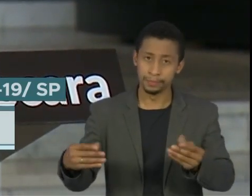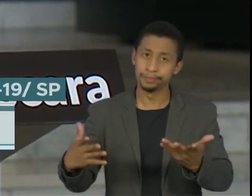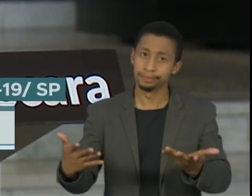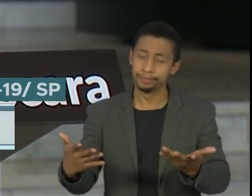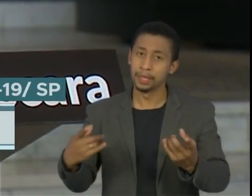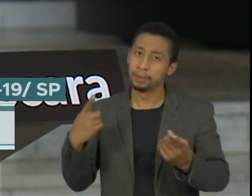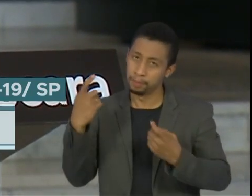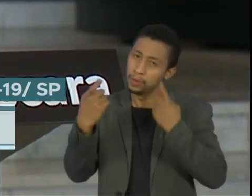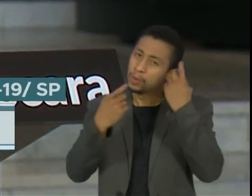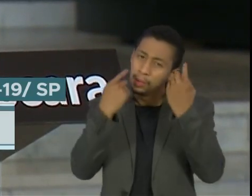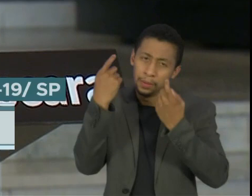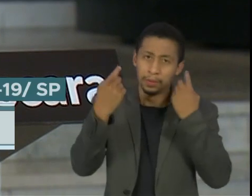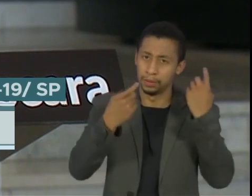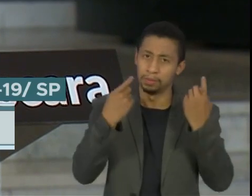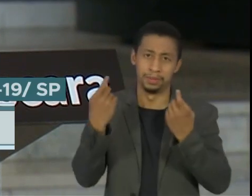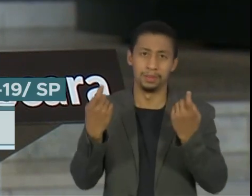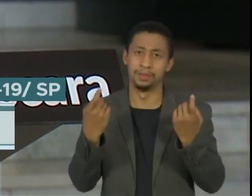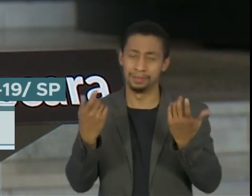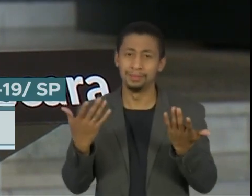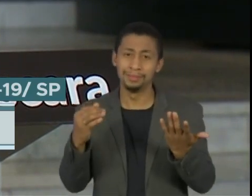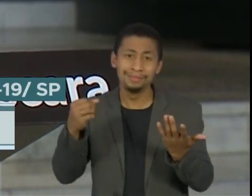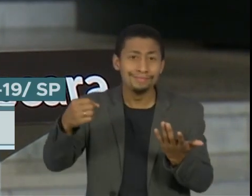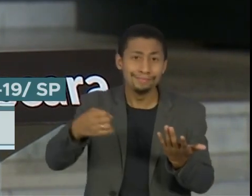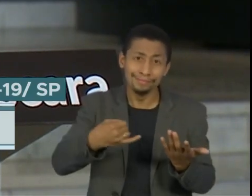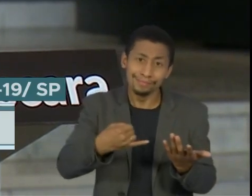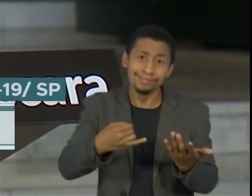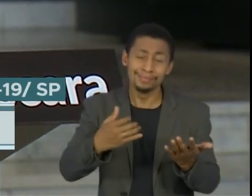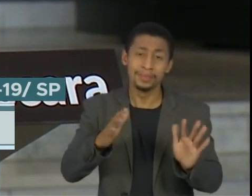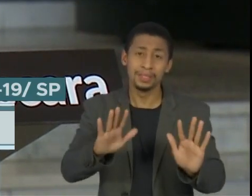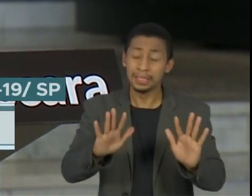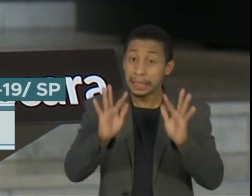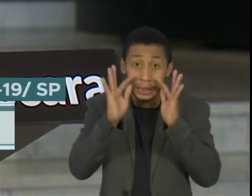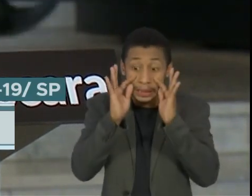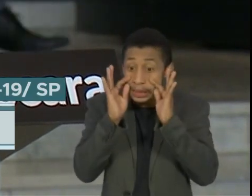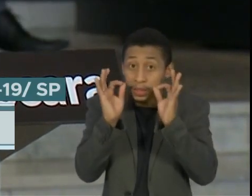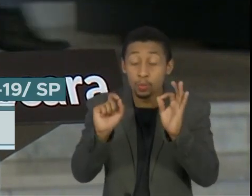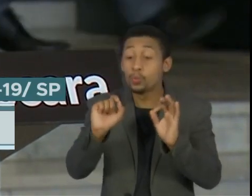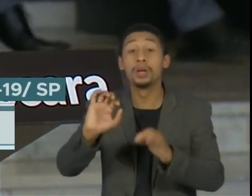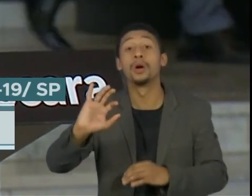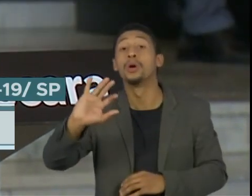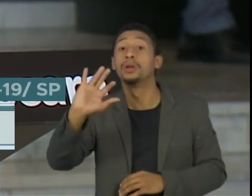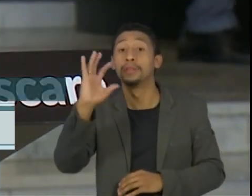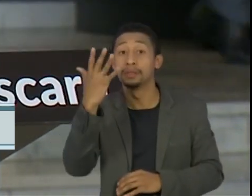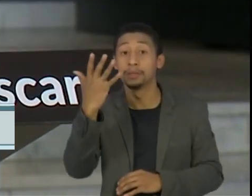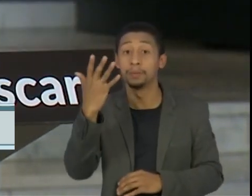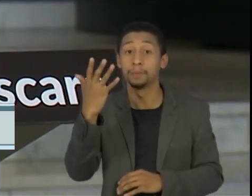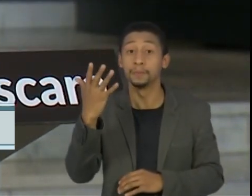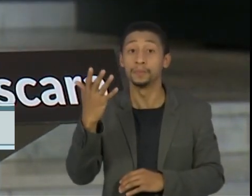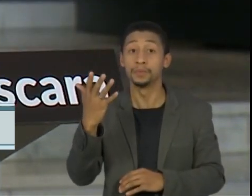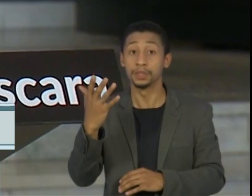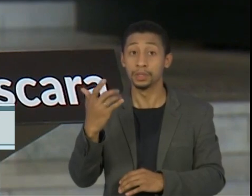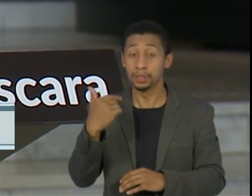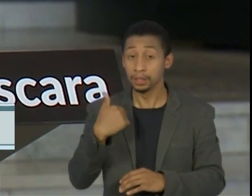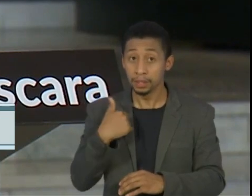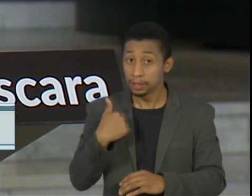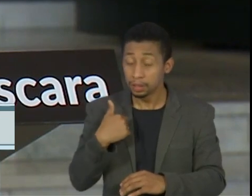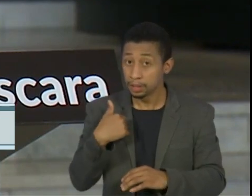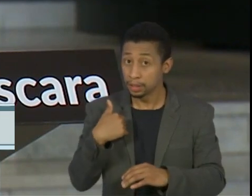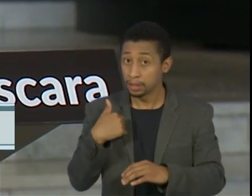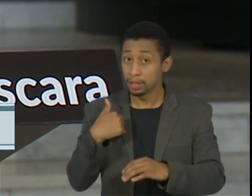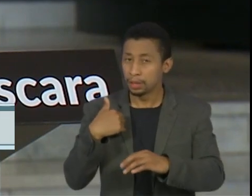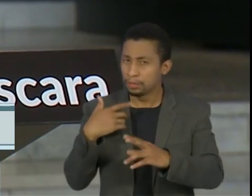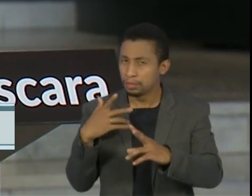preocupa e todos nós estamos absolutamente atentos ao que pode acontecer. Agora, se nós analisarmos a